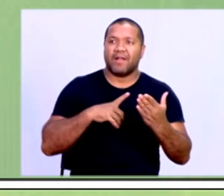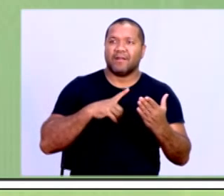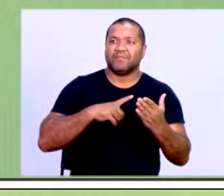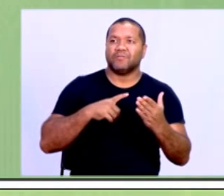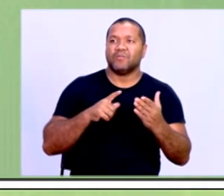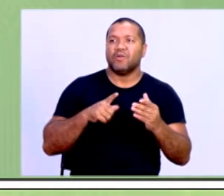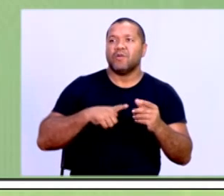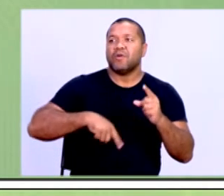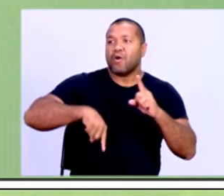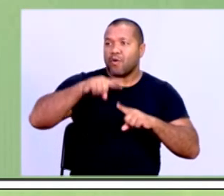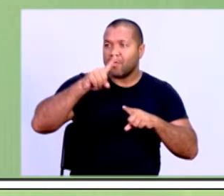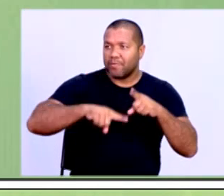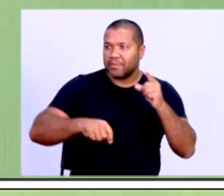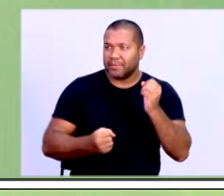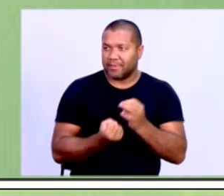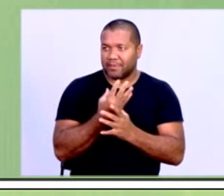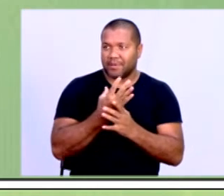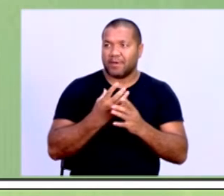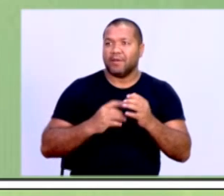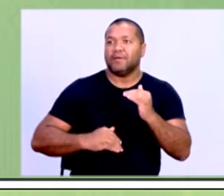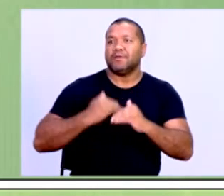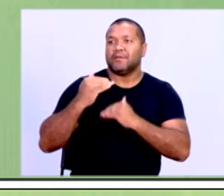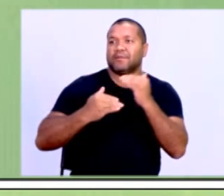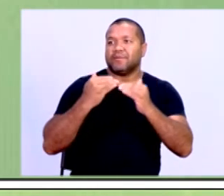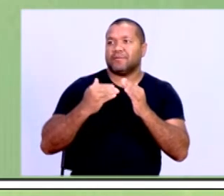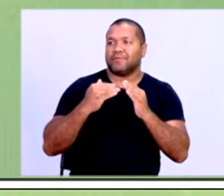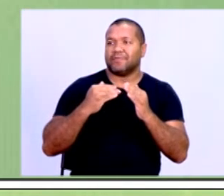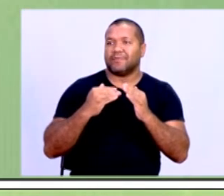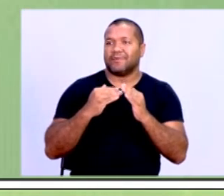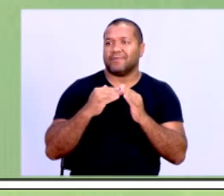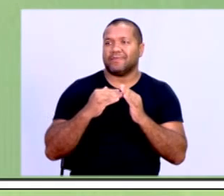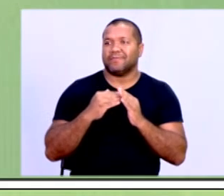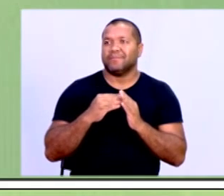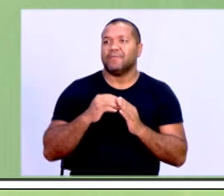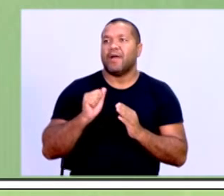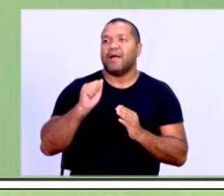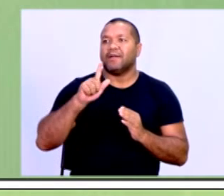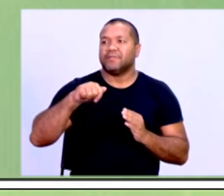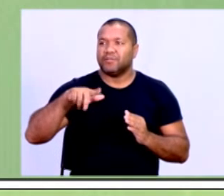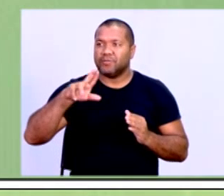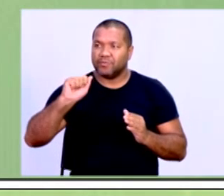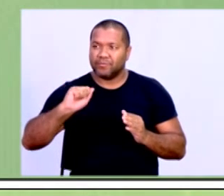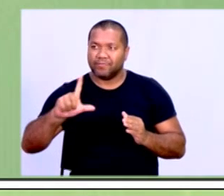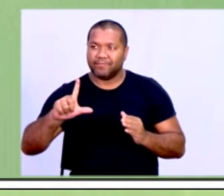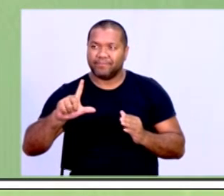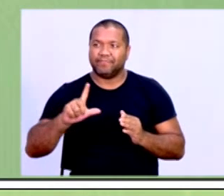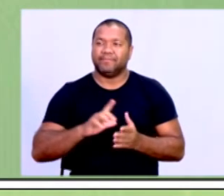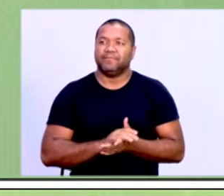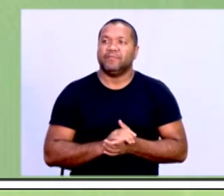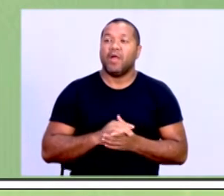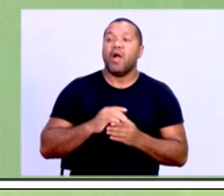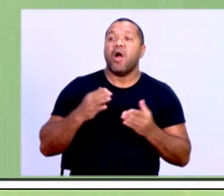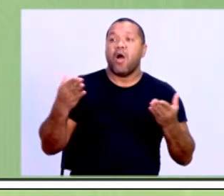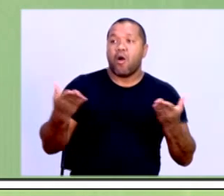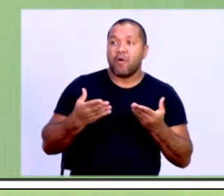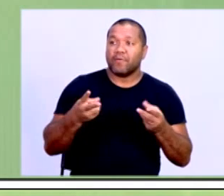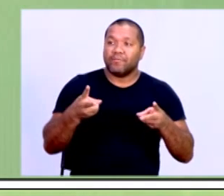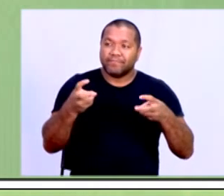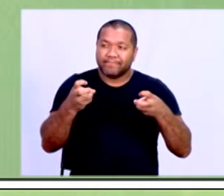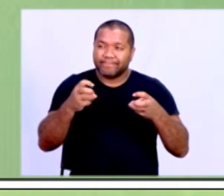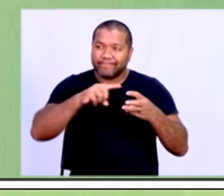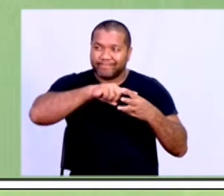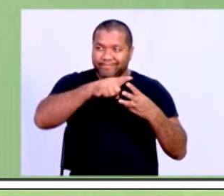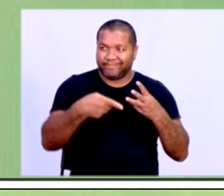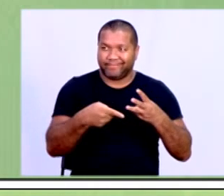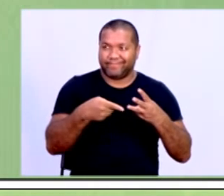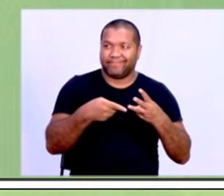orientada a objetos e o desenvolvimento ágil. Então, nós vamos especificar durante a nossa aula essas três